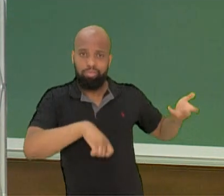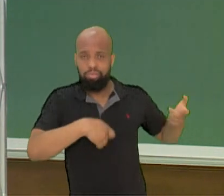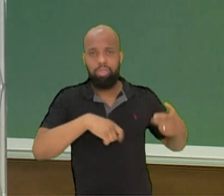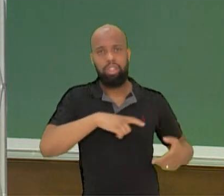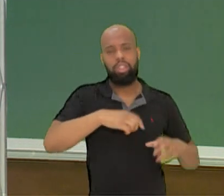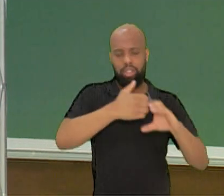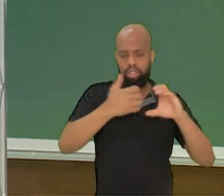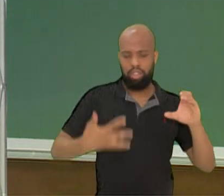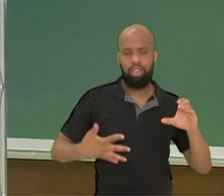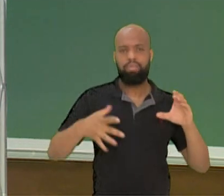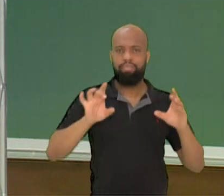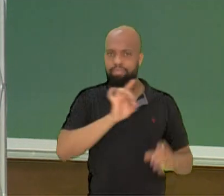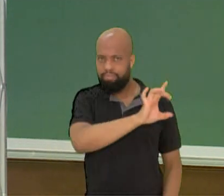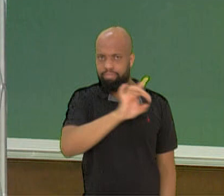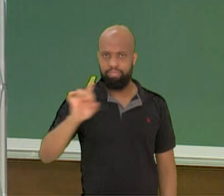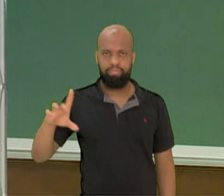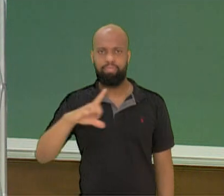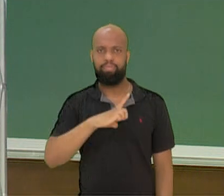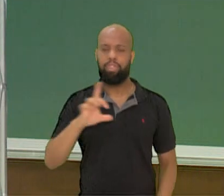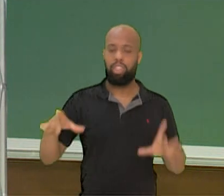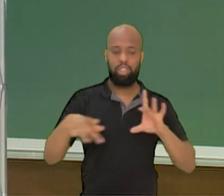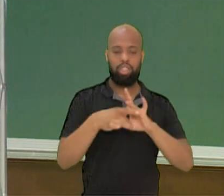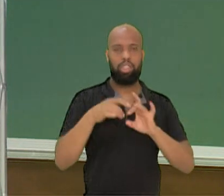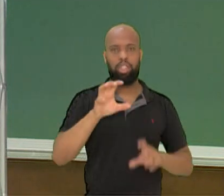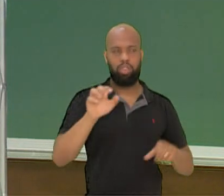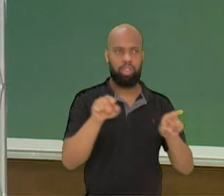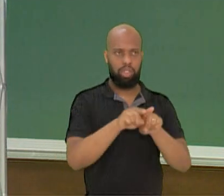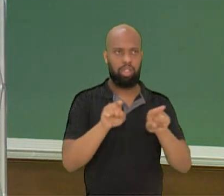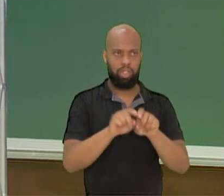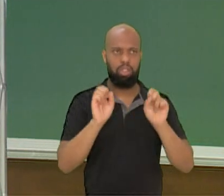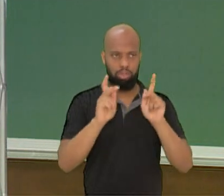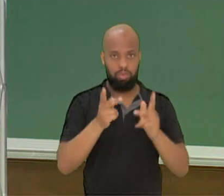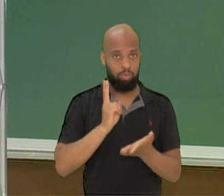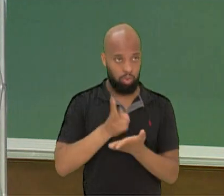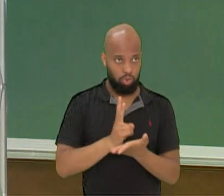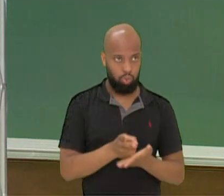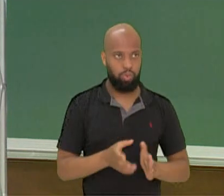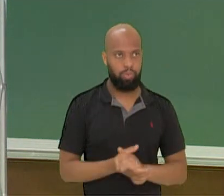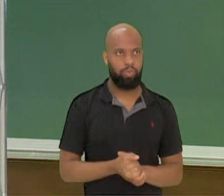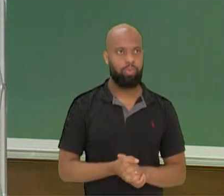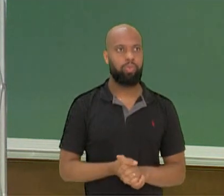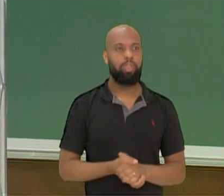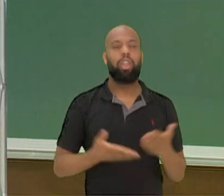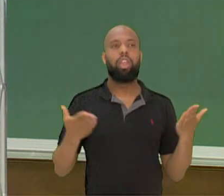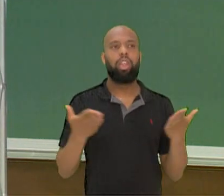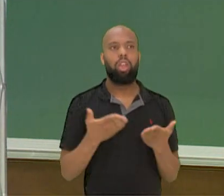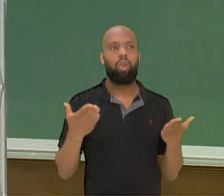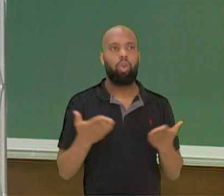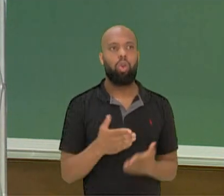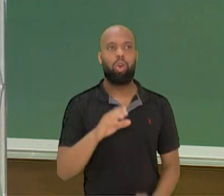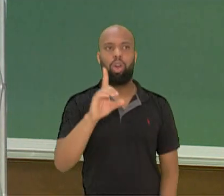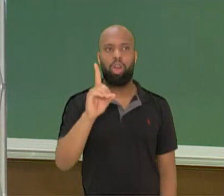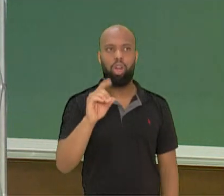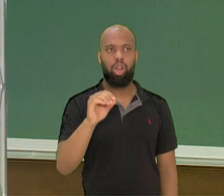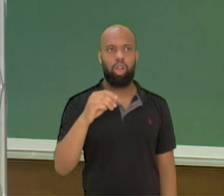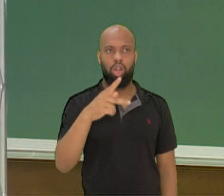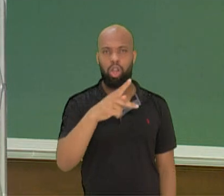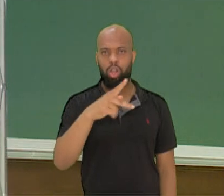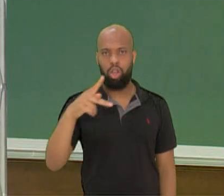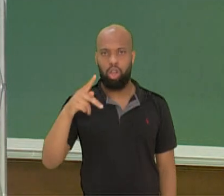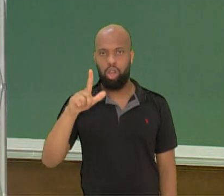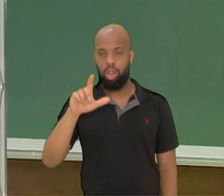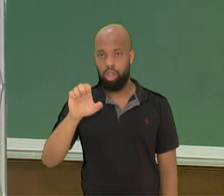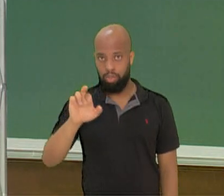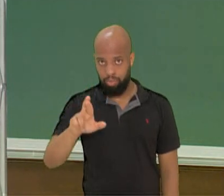afinação, então você tem diversos componentes que vão estar associados a isso também. Vamos avançar ali então? Olha o que fala ali do efeito Doppler. O efeito Doppler é